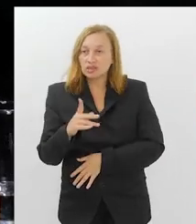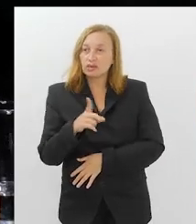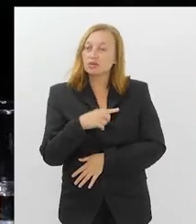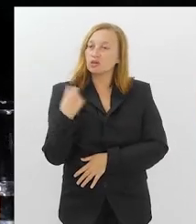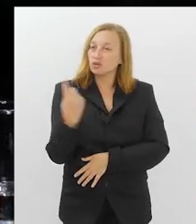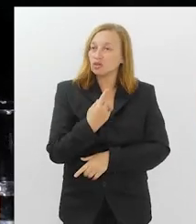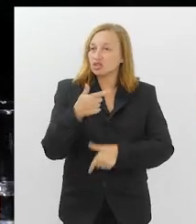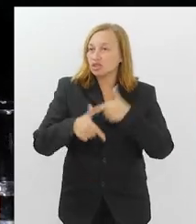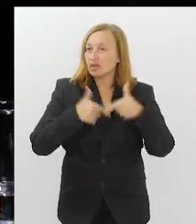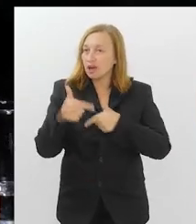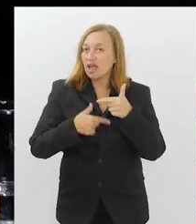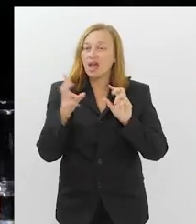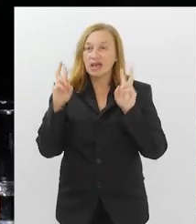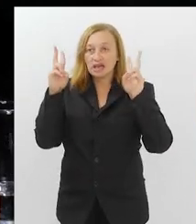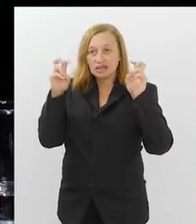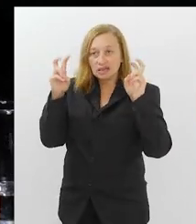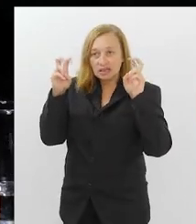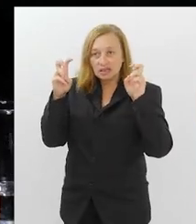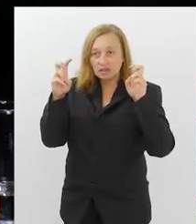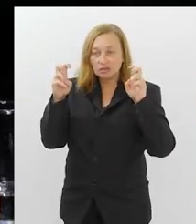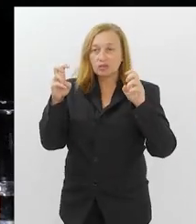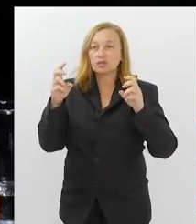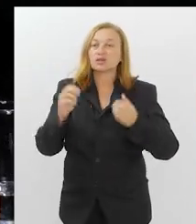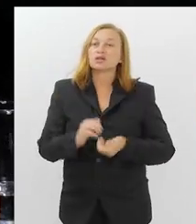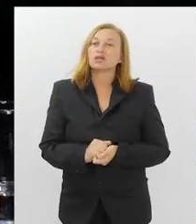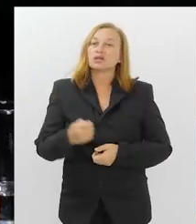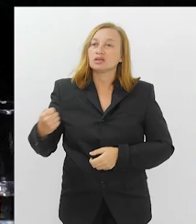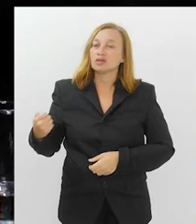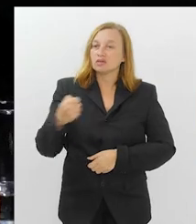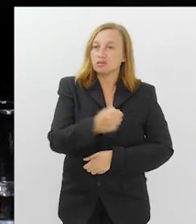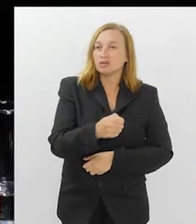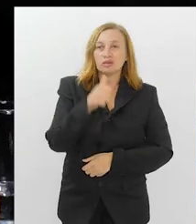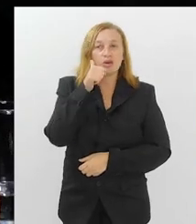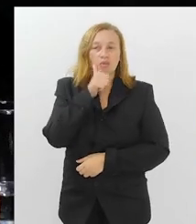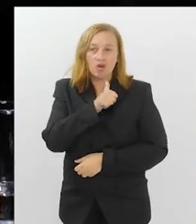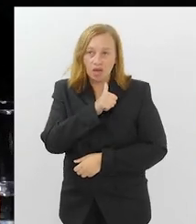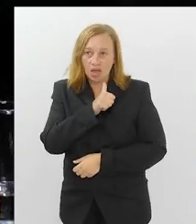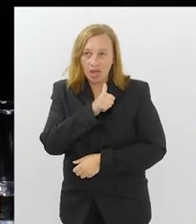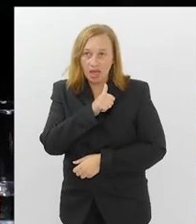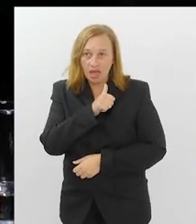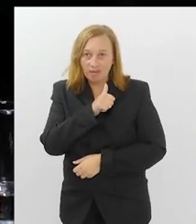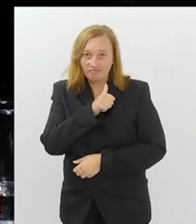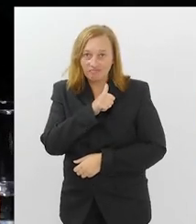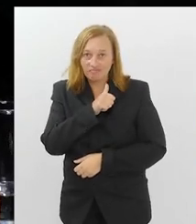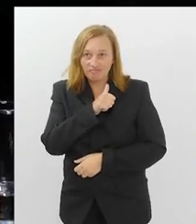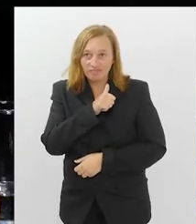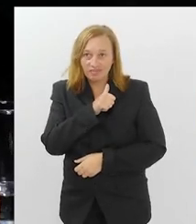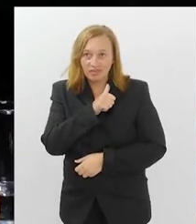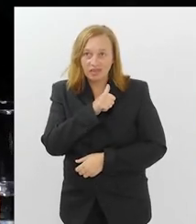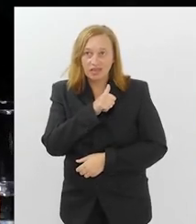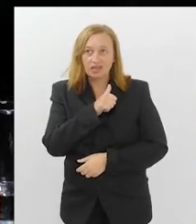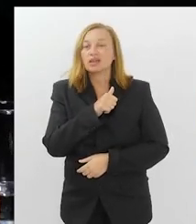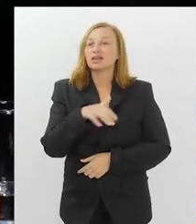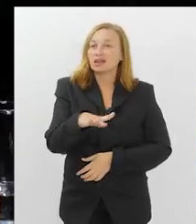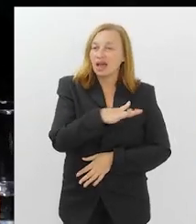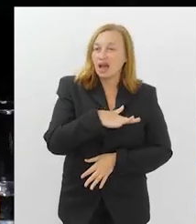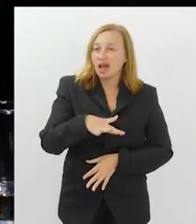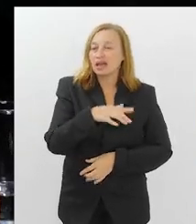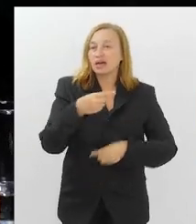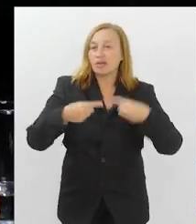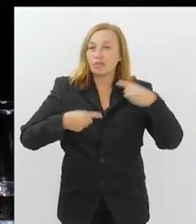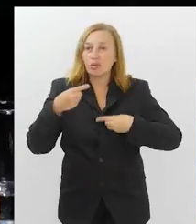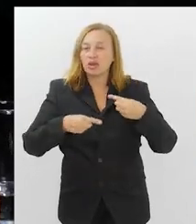inteiro, principalmente para a gente trabalhar essa questão da participação feminina, a participação da mulher